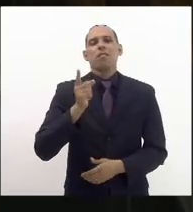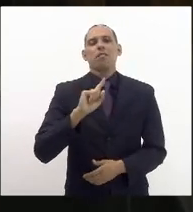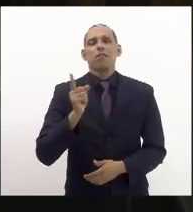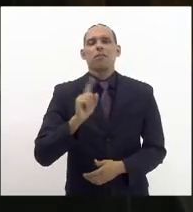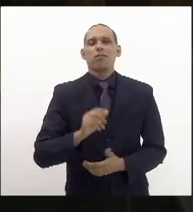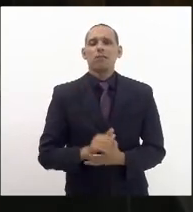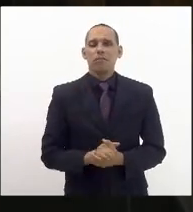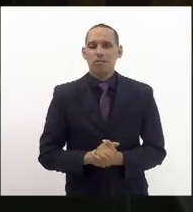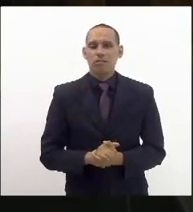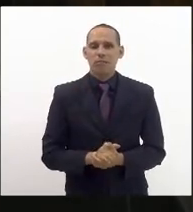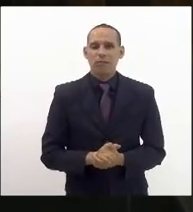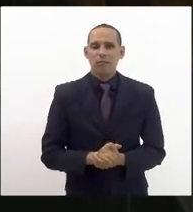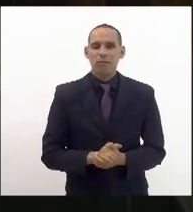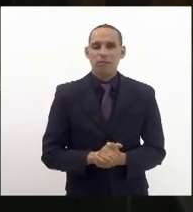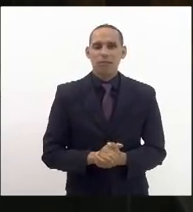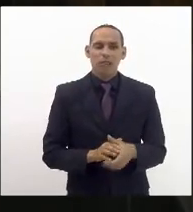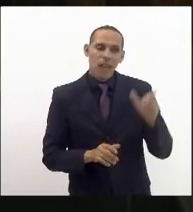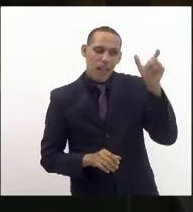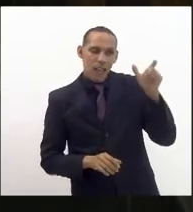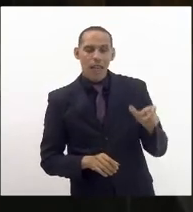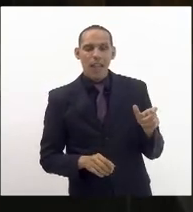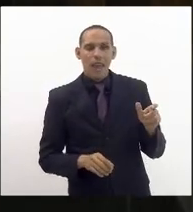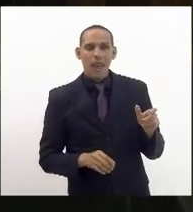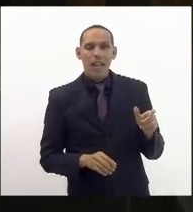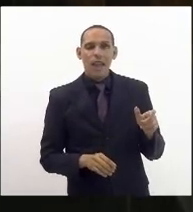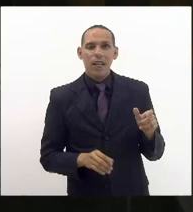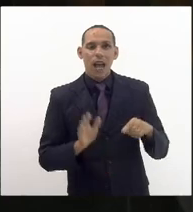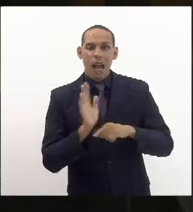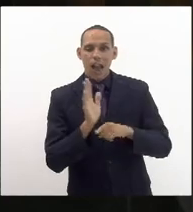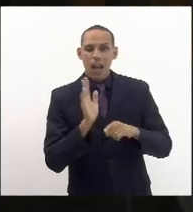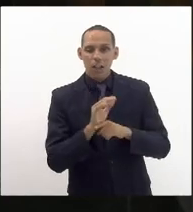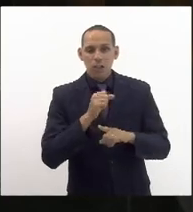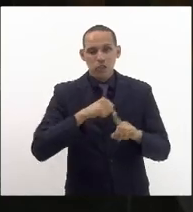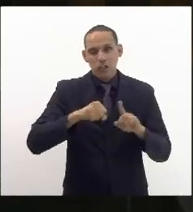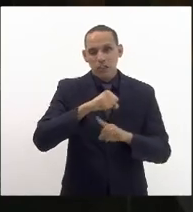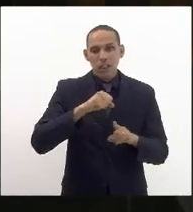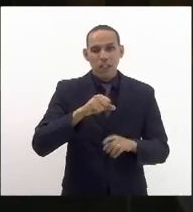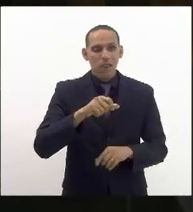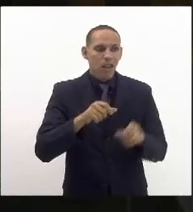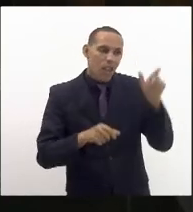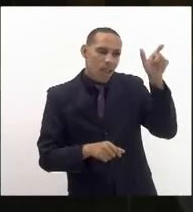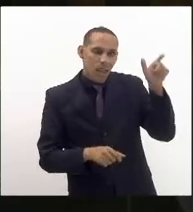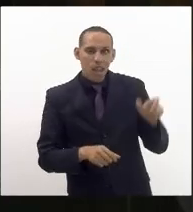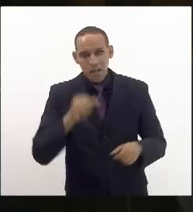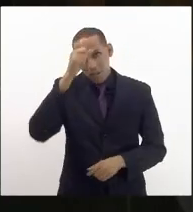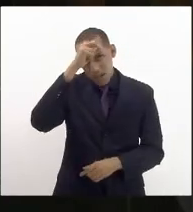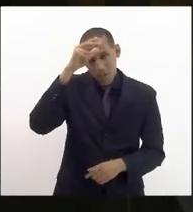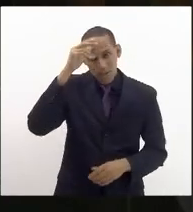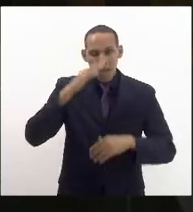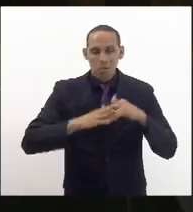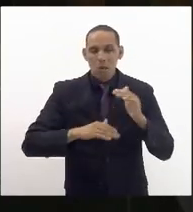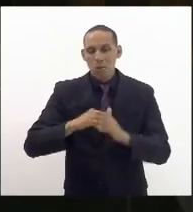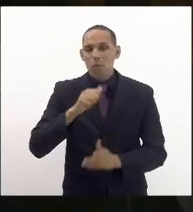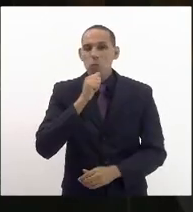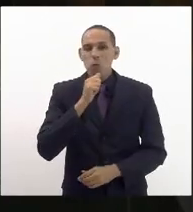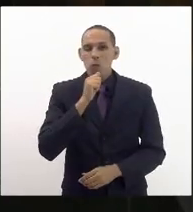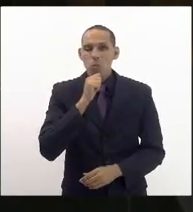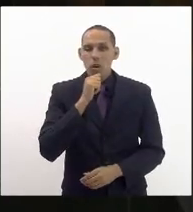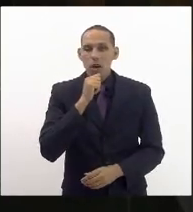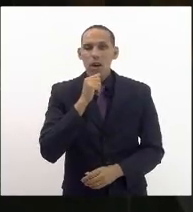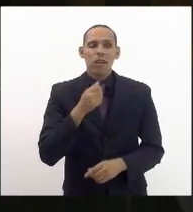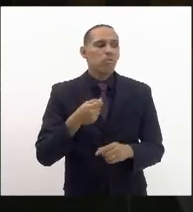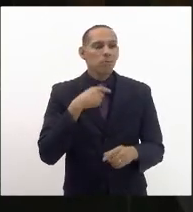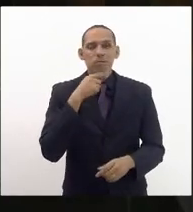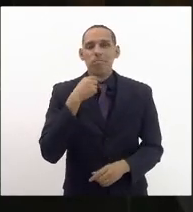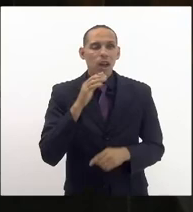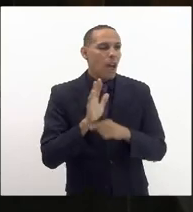que ele está, inclusive, impedindo a população de receber, porque, pela sua incompetência, não consegue fornecer os dados